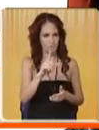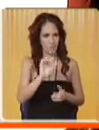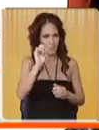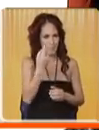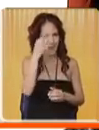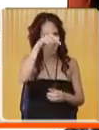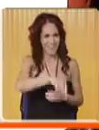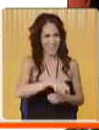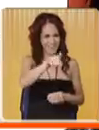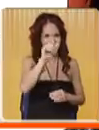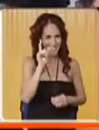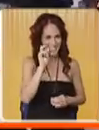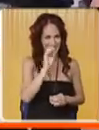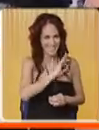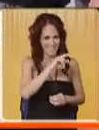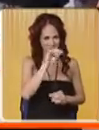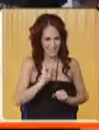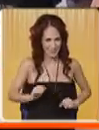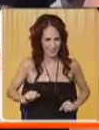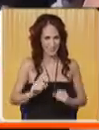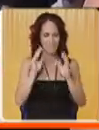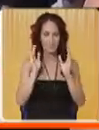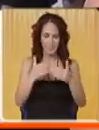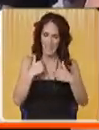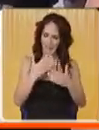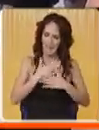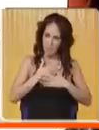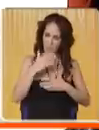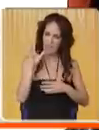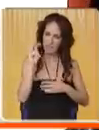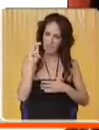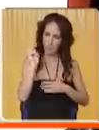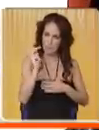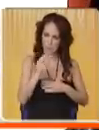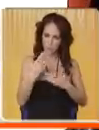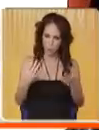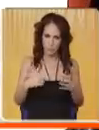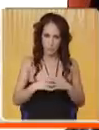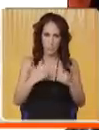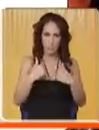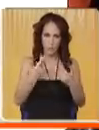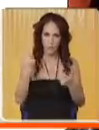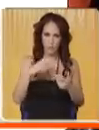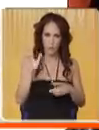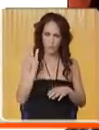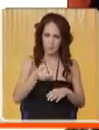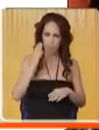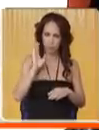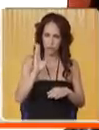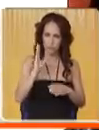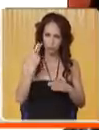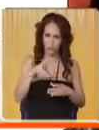estreia aqui no Você na TV. Que ele já faz o favor de ser meu amigo há 13 anos. E hoje está reformada a Polícia